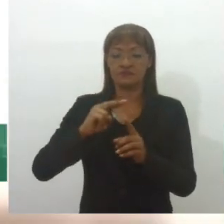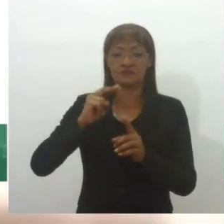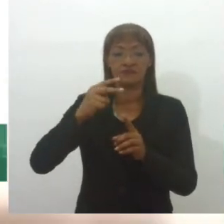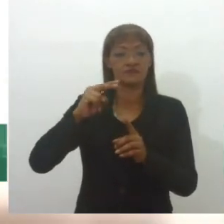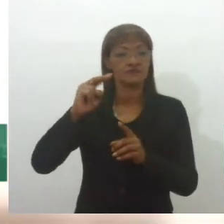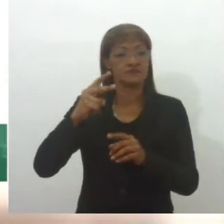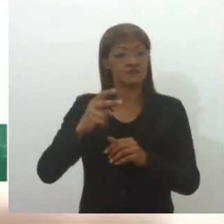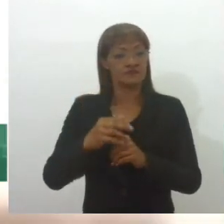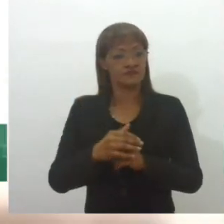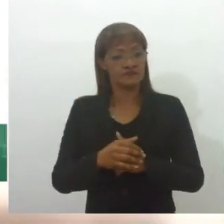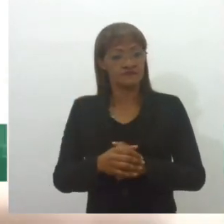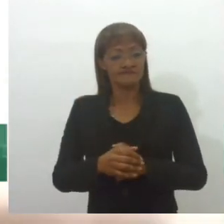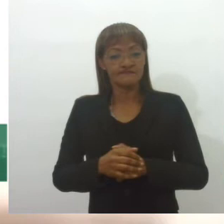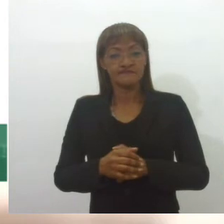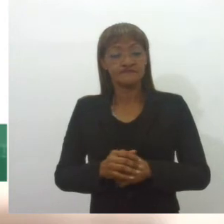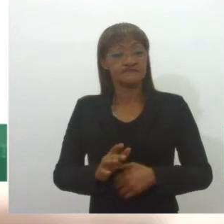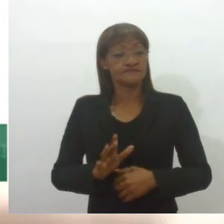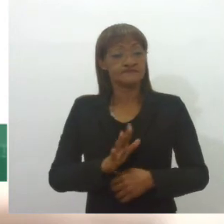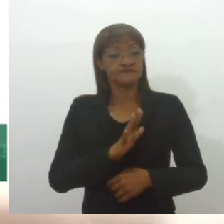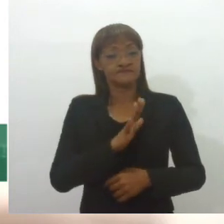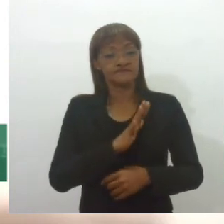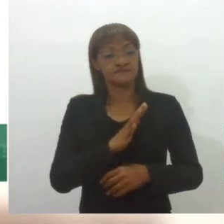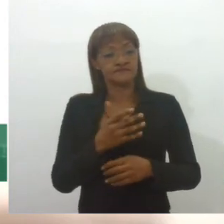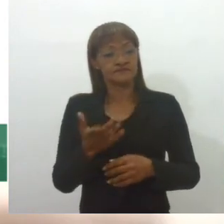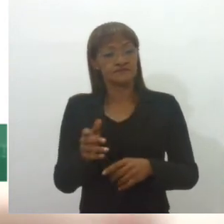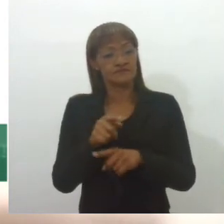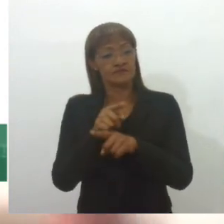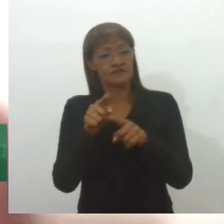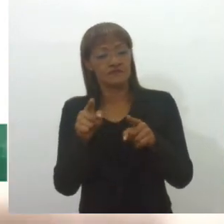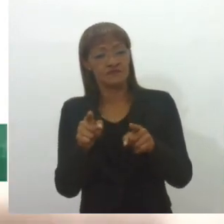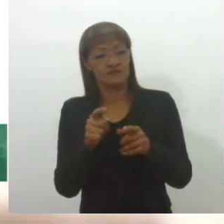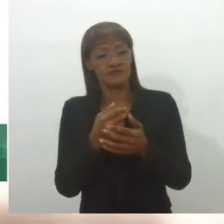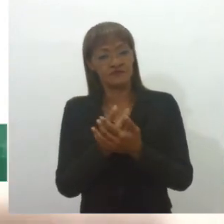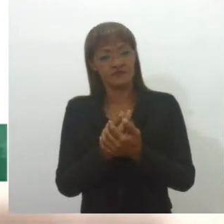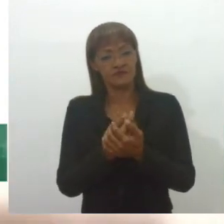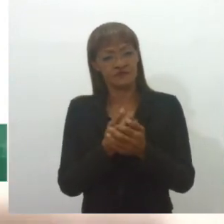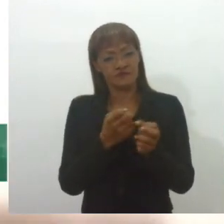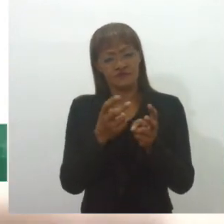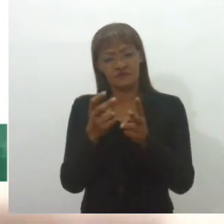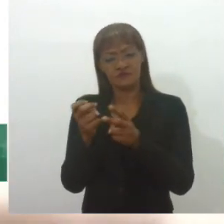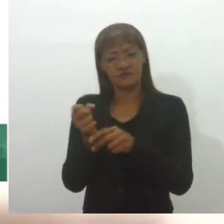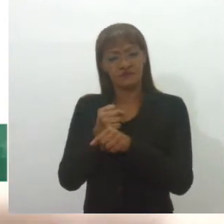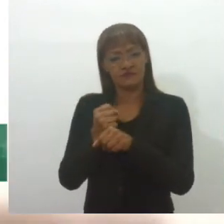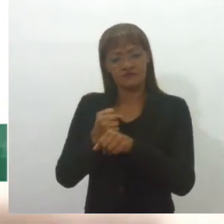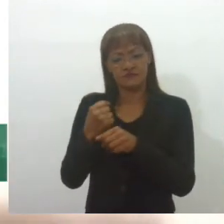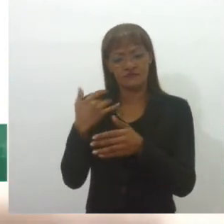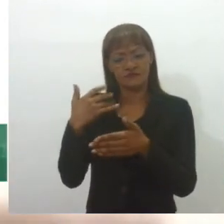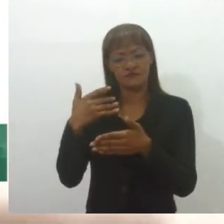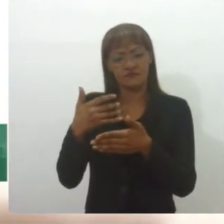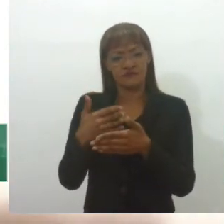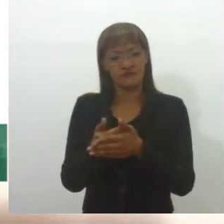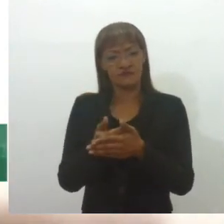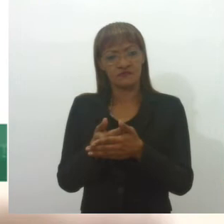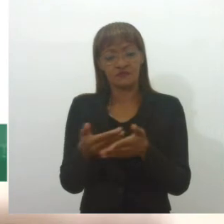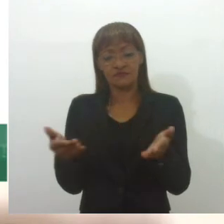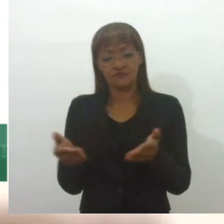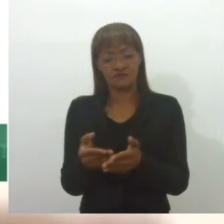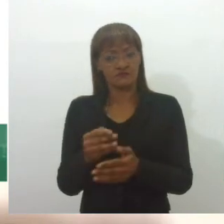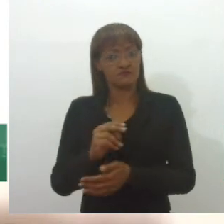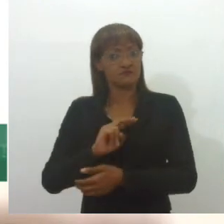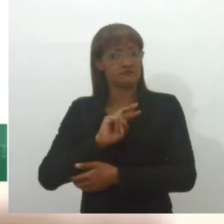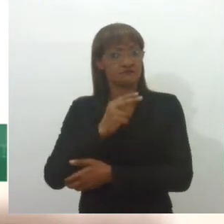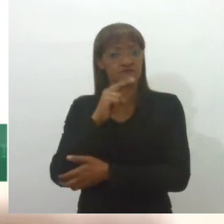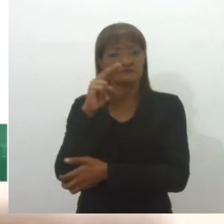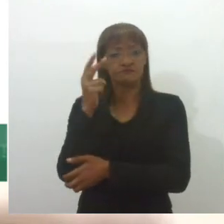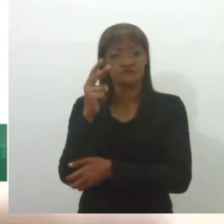absurda. Se você acompanhar no decorrer dos anos, ela aumentou muito e, inclusive, muito acima da